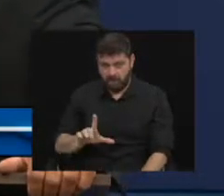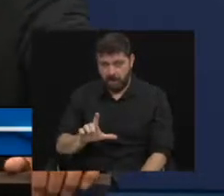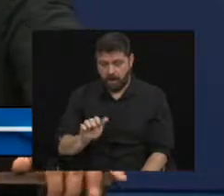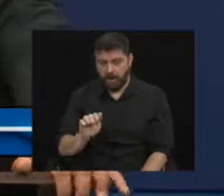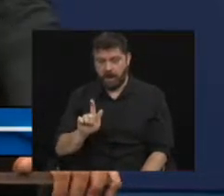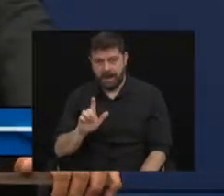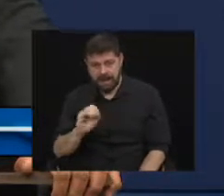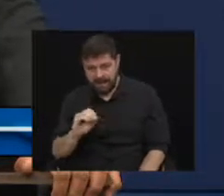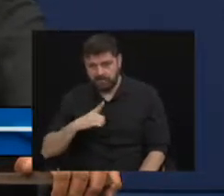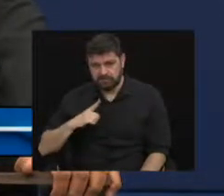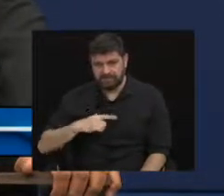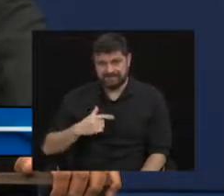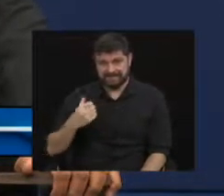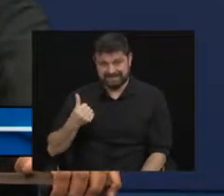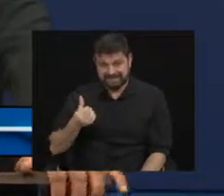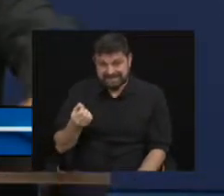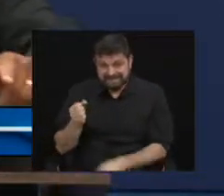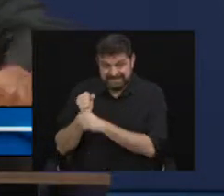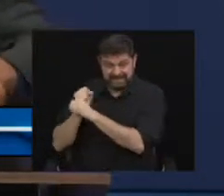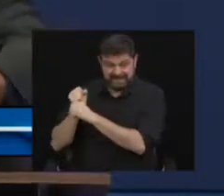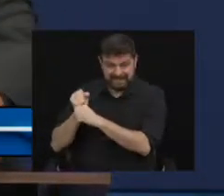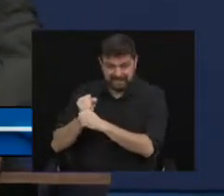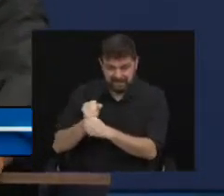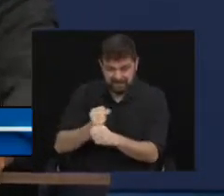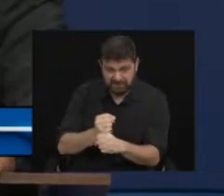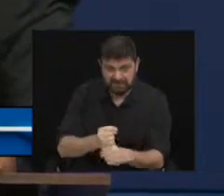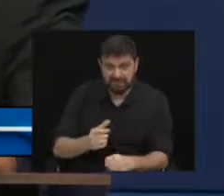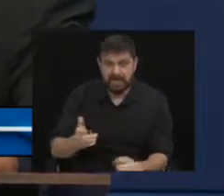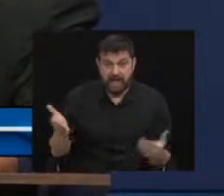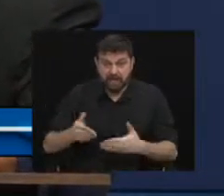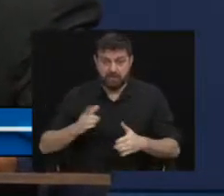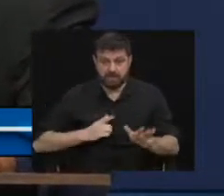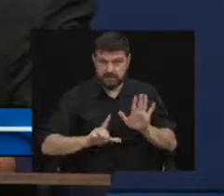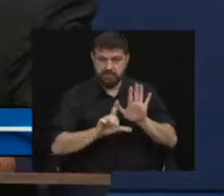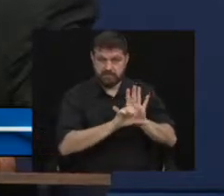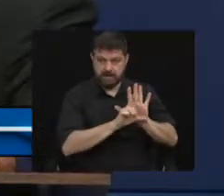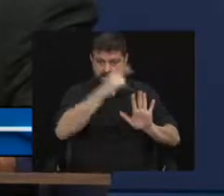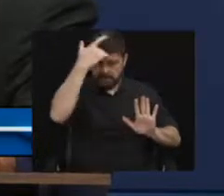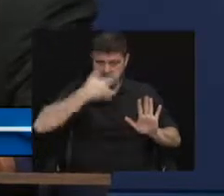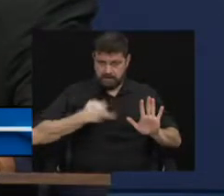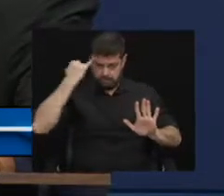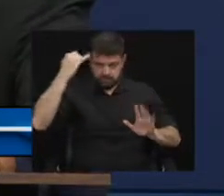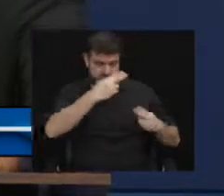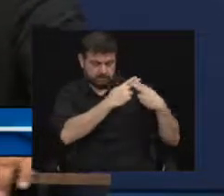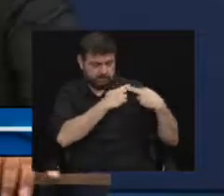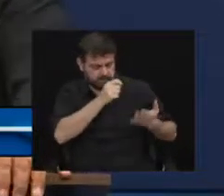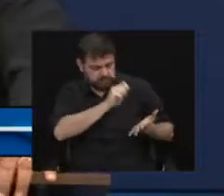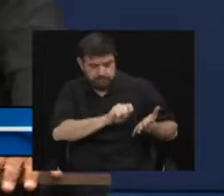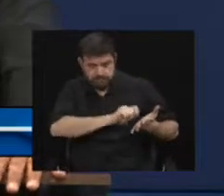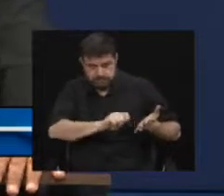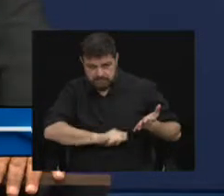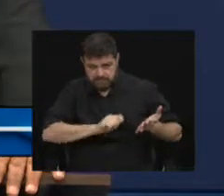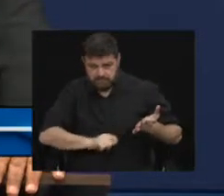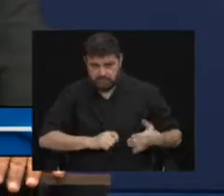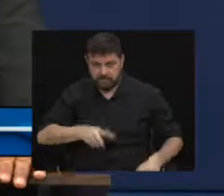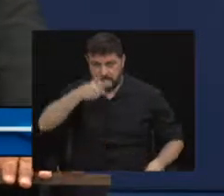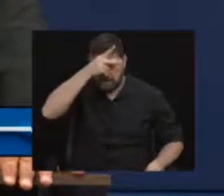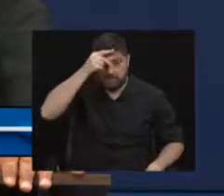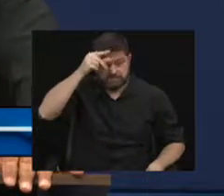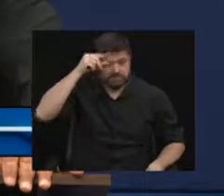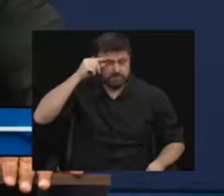como presidente da comissão de obras da nossa cidade, onde nós temos alguns companheiros que porque tem feito a